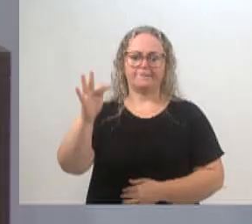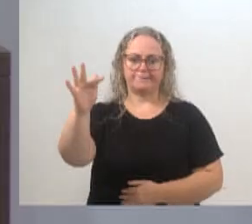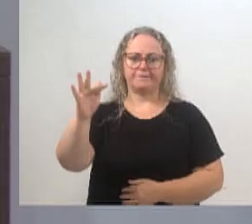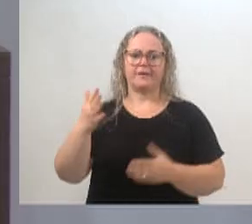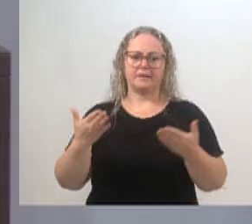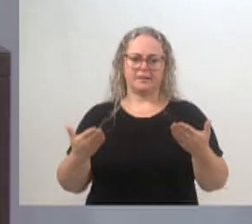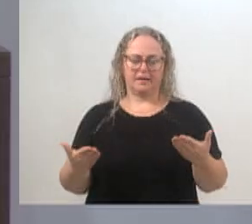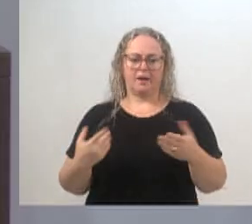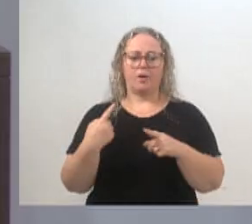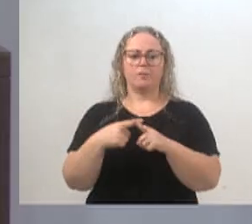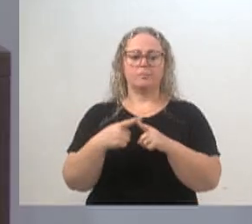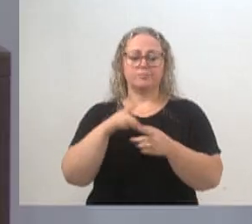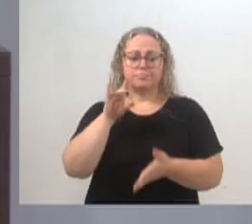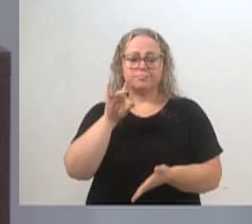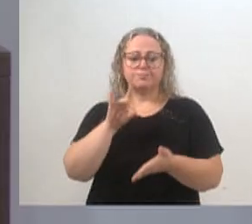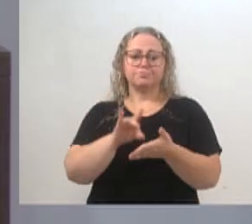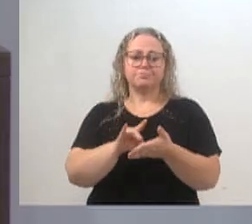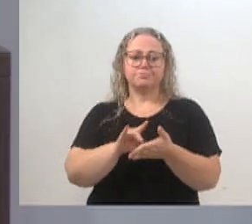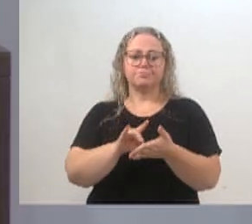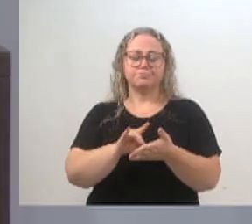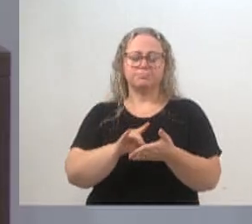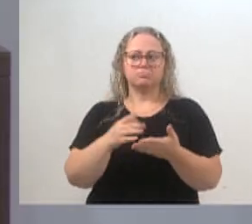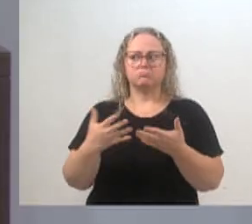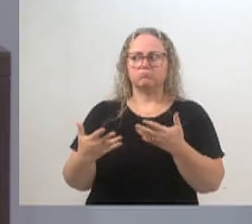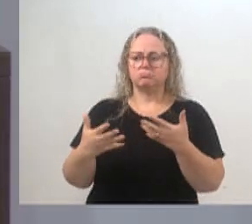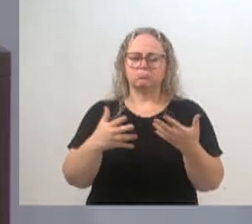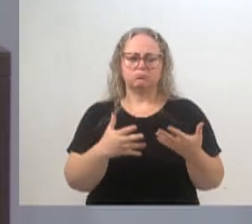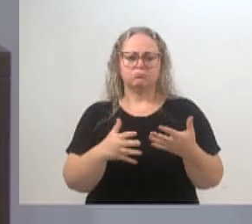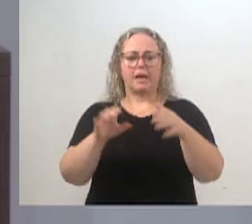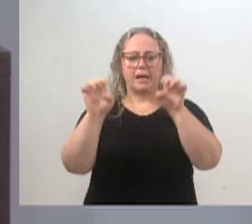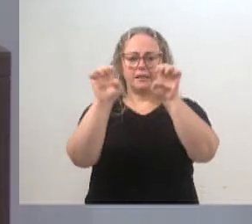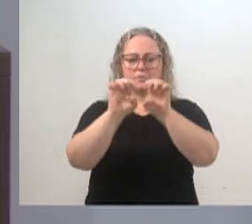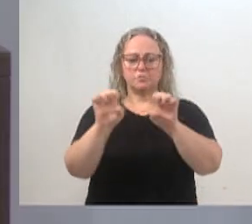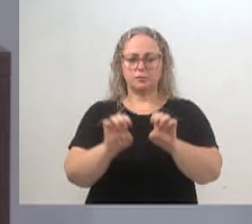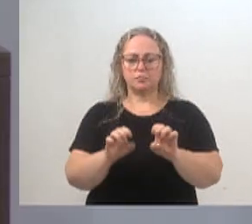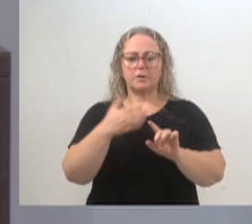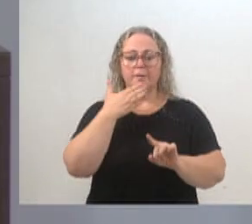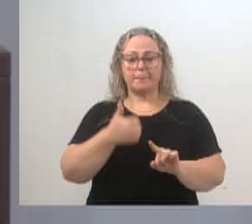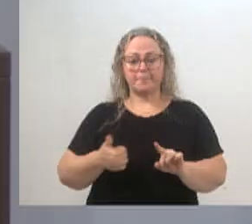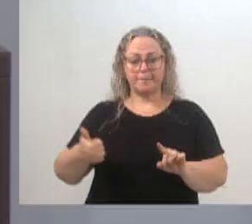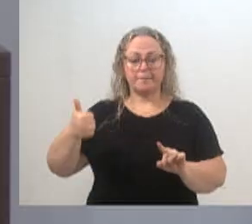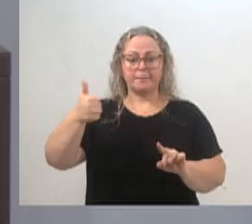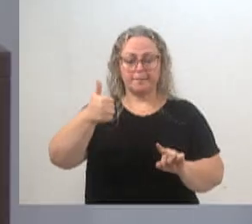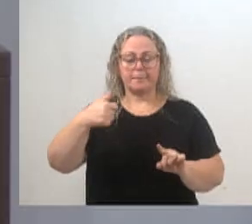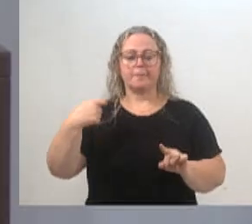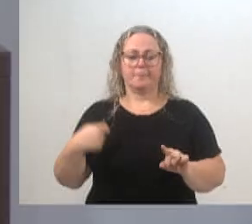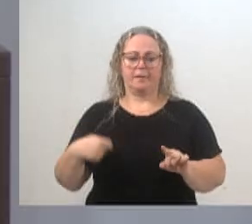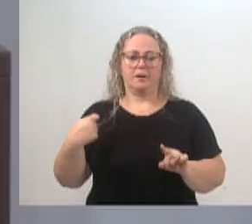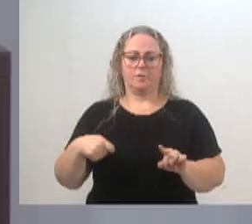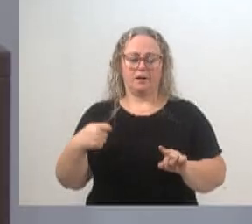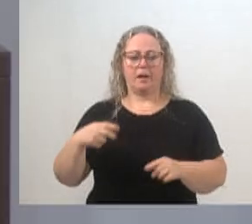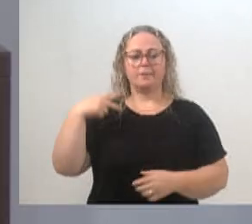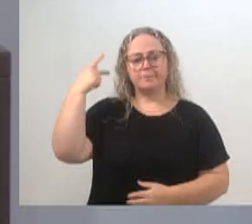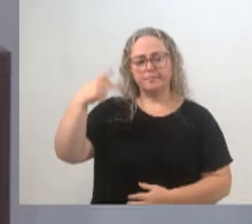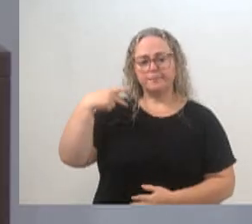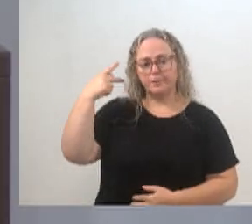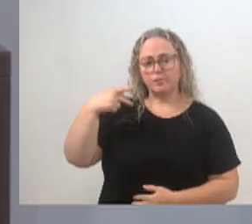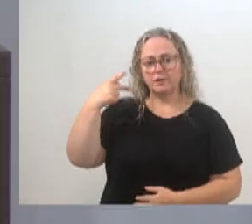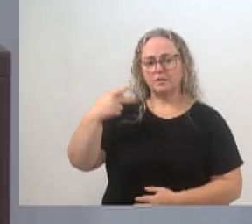falando efetivamente da autoestima. A estrutura tem que ser melhorada, a política ela tem que ser